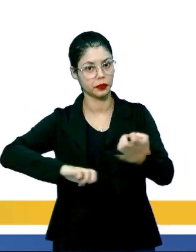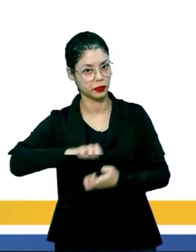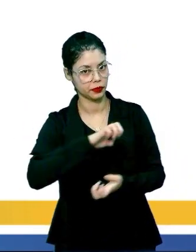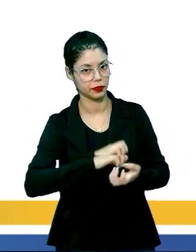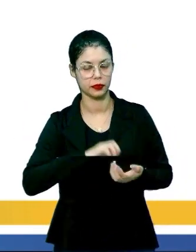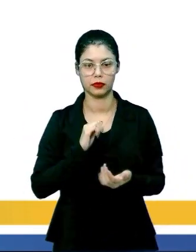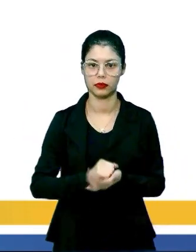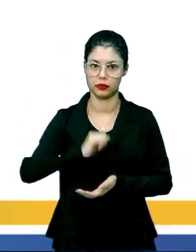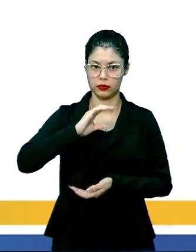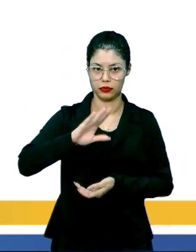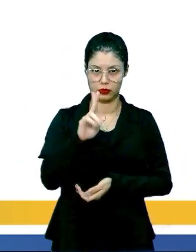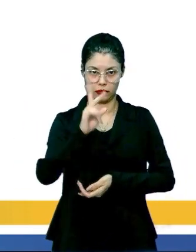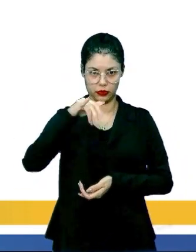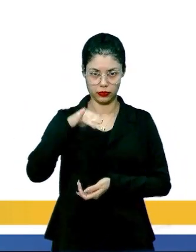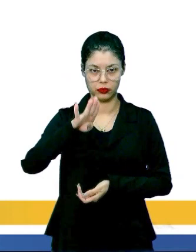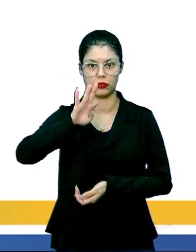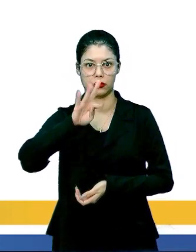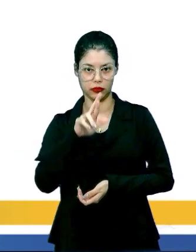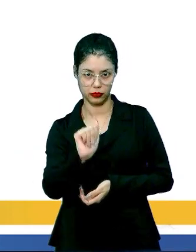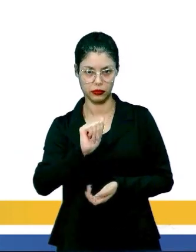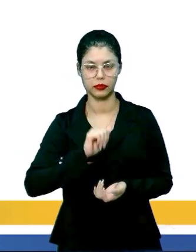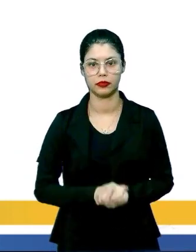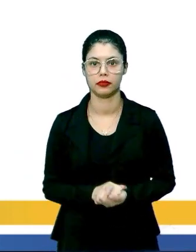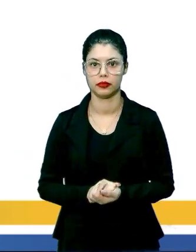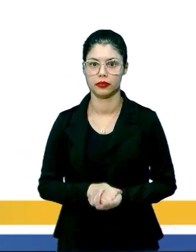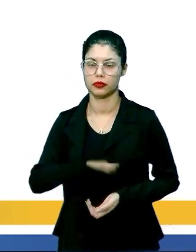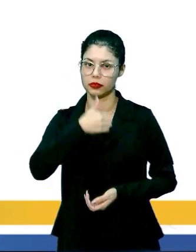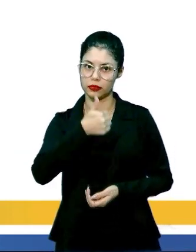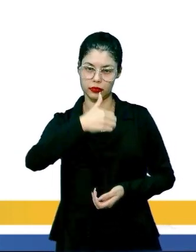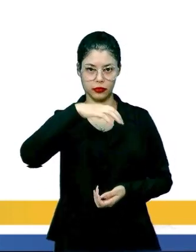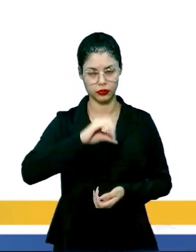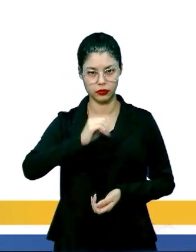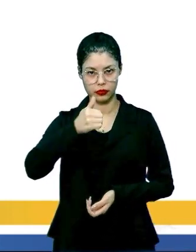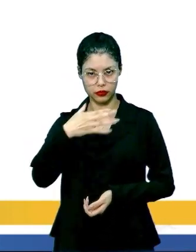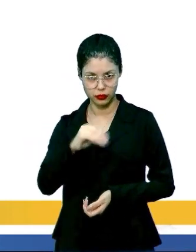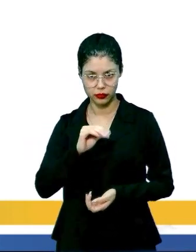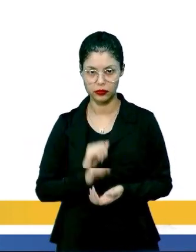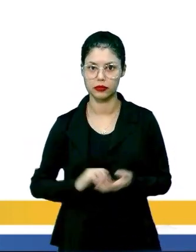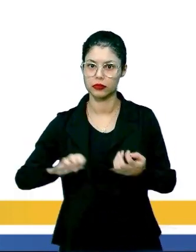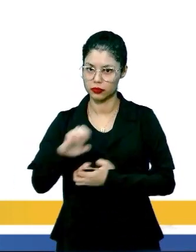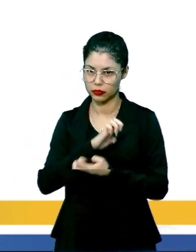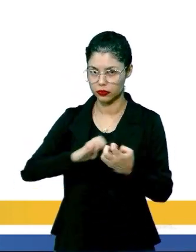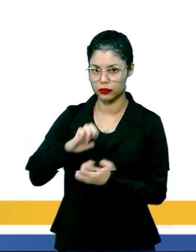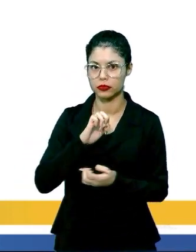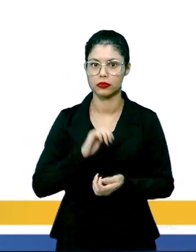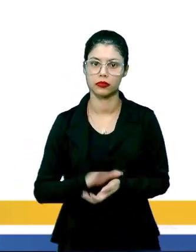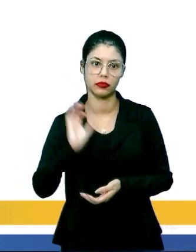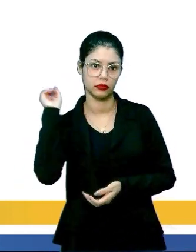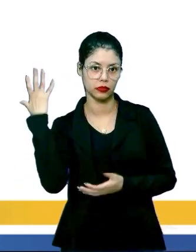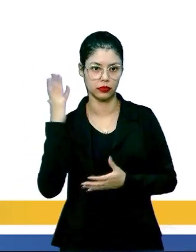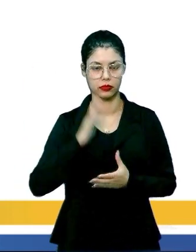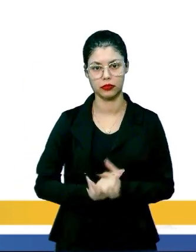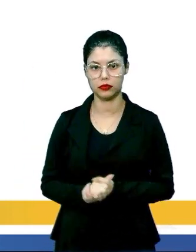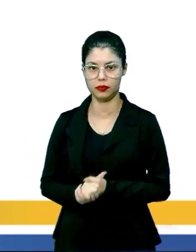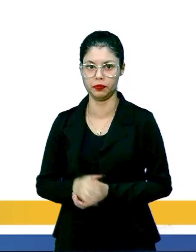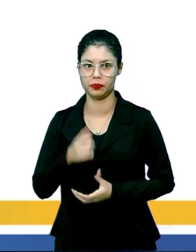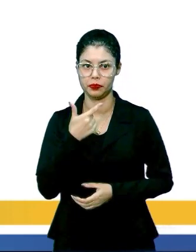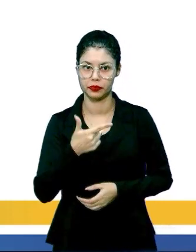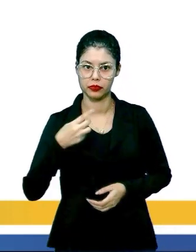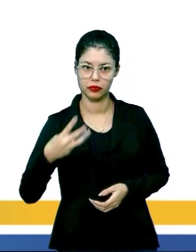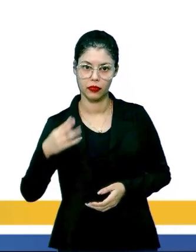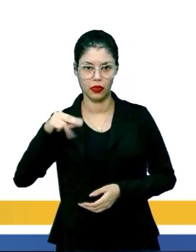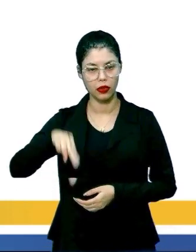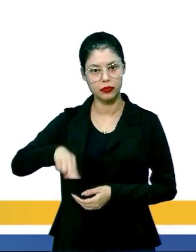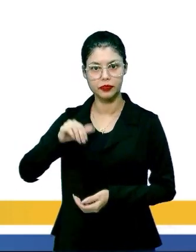de cunho racial, né, desse período, que é a revolta da Chibata, né, em 1910, que ocorreu em 23